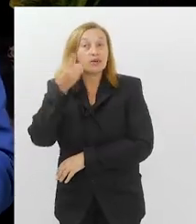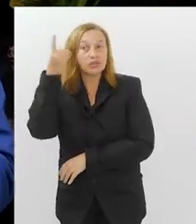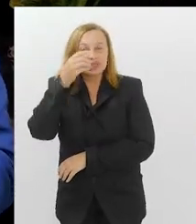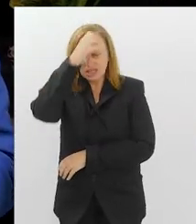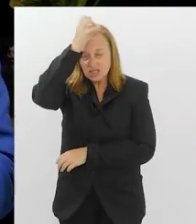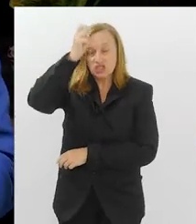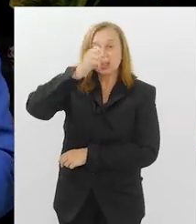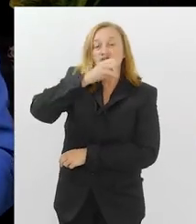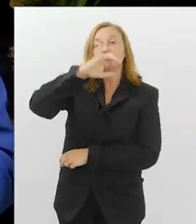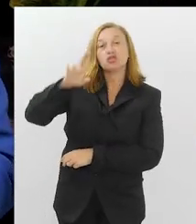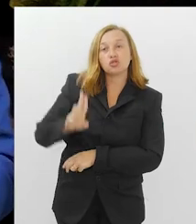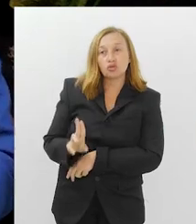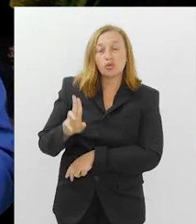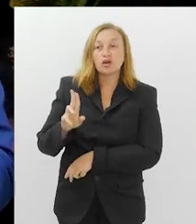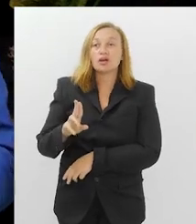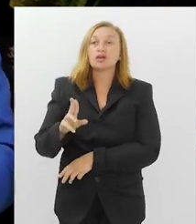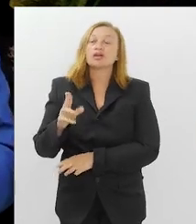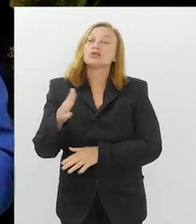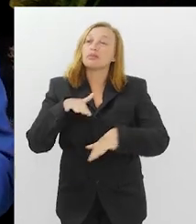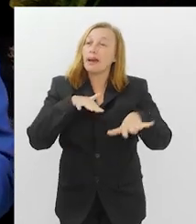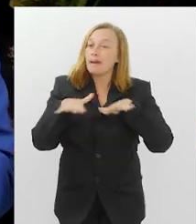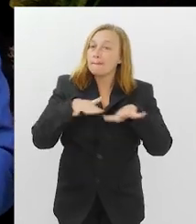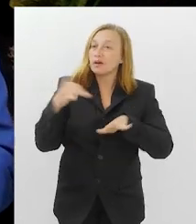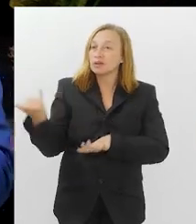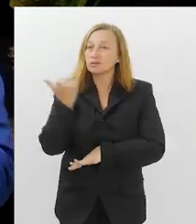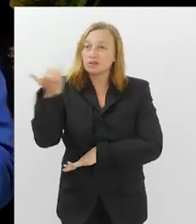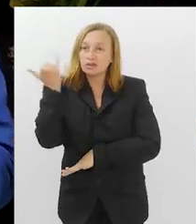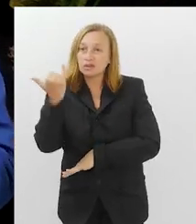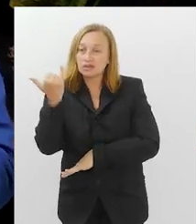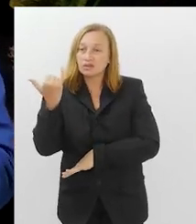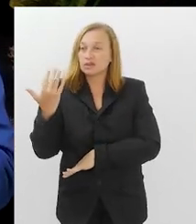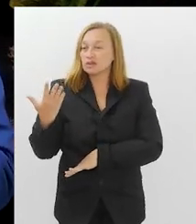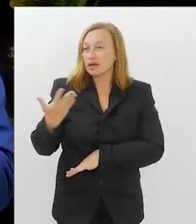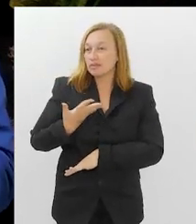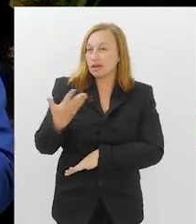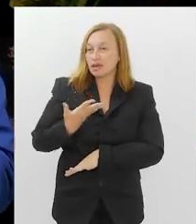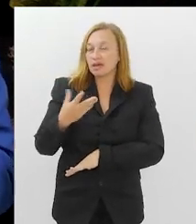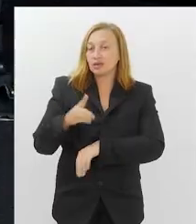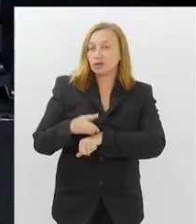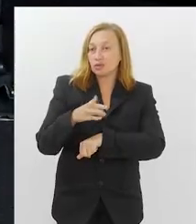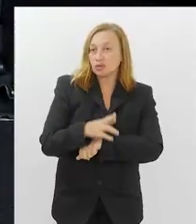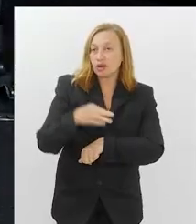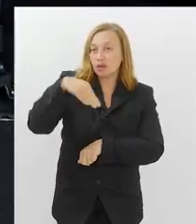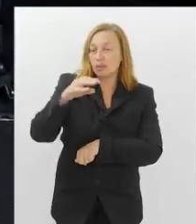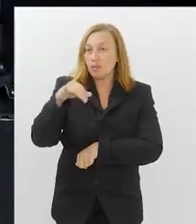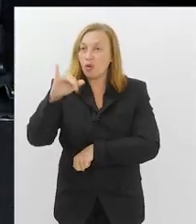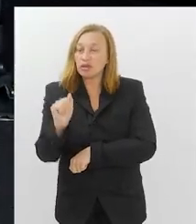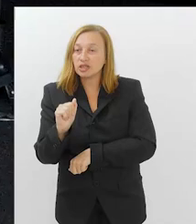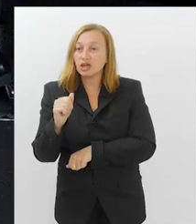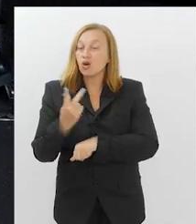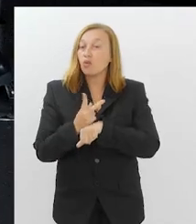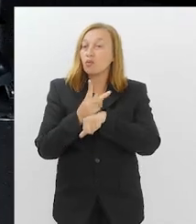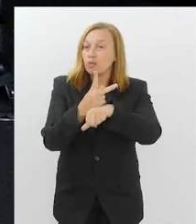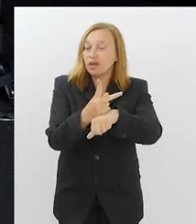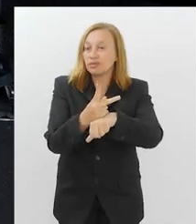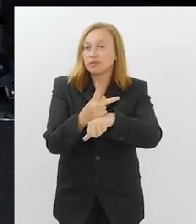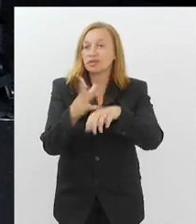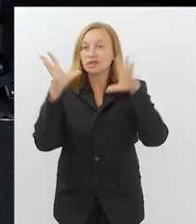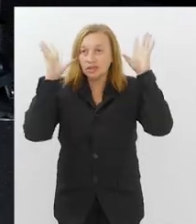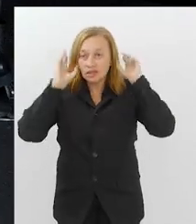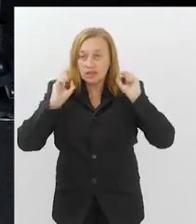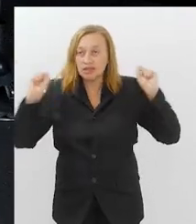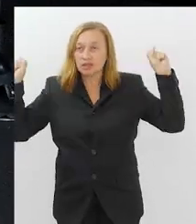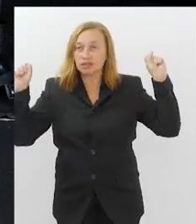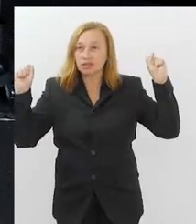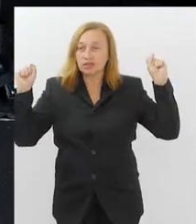Então, ainda nesse ponto, sobre a importância da mobilização trazida pela nossa querida doutora Mônica Alexandre. O Prêmio Dandara,